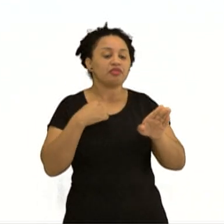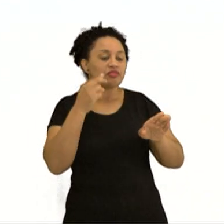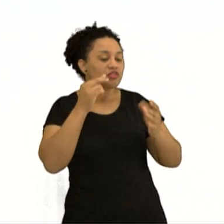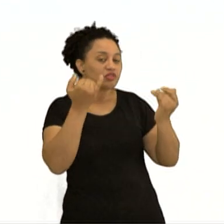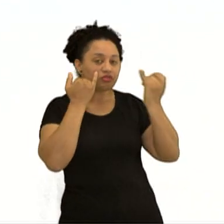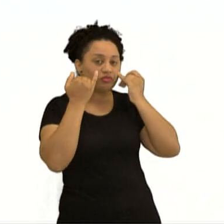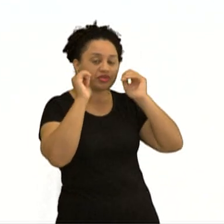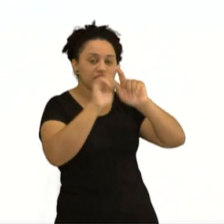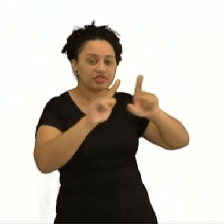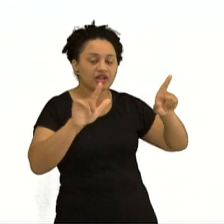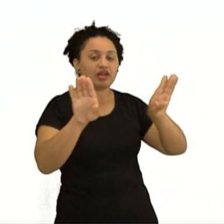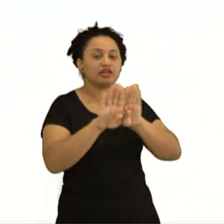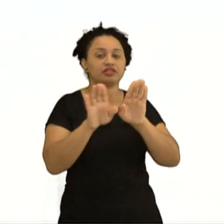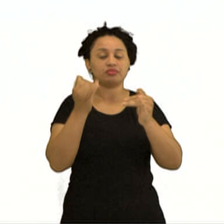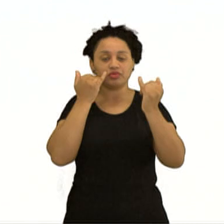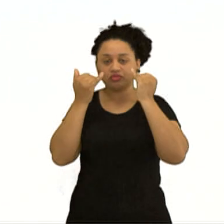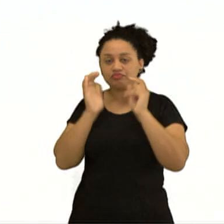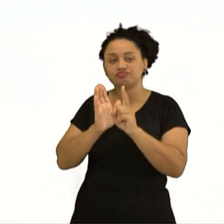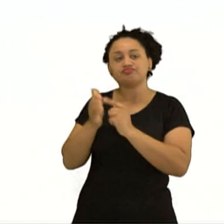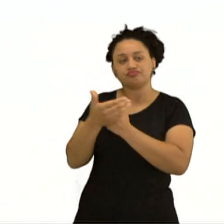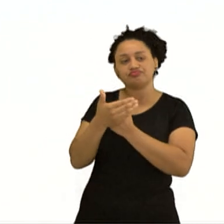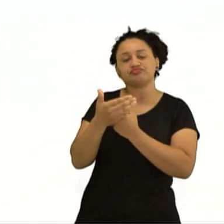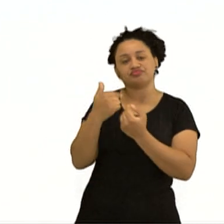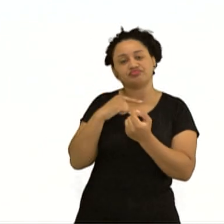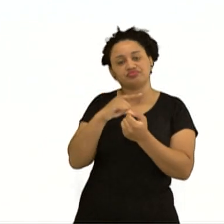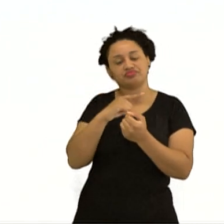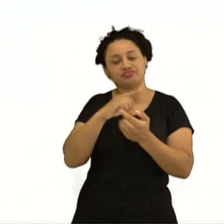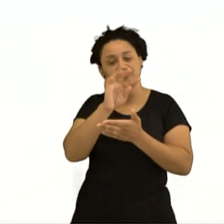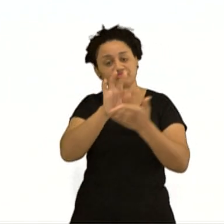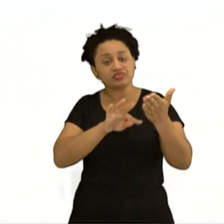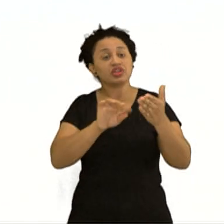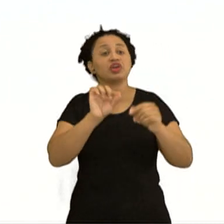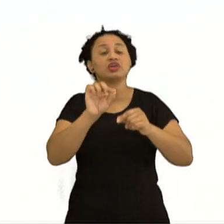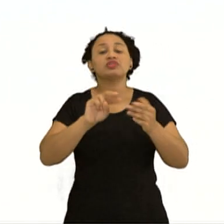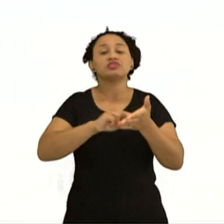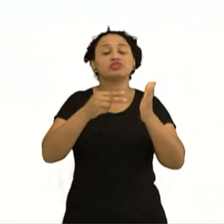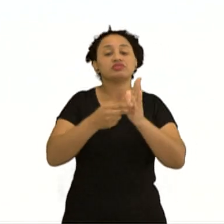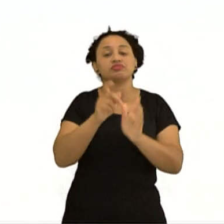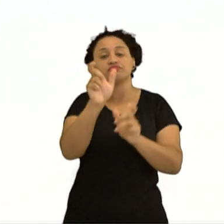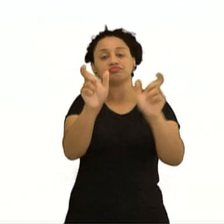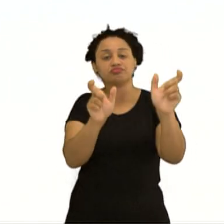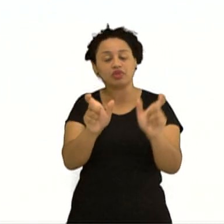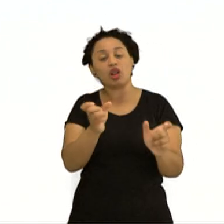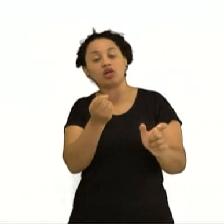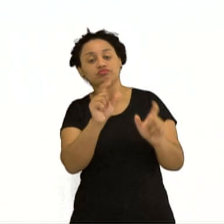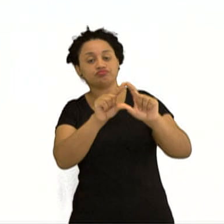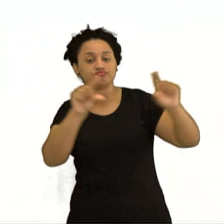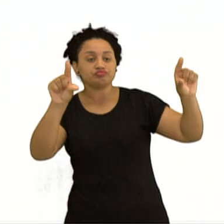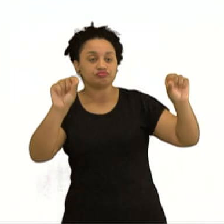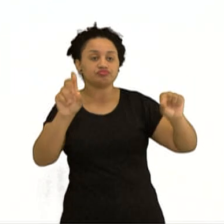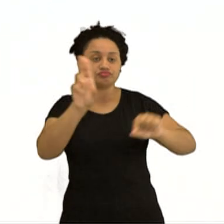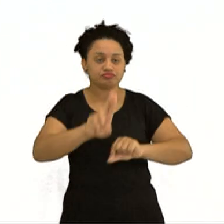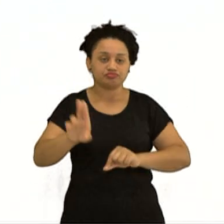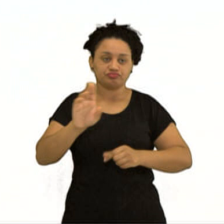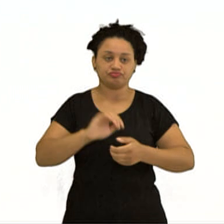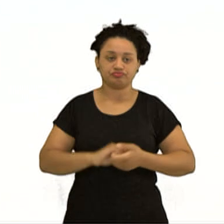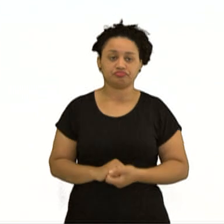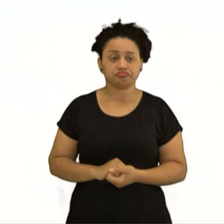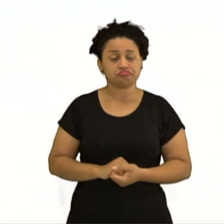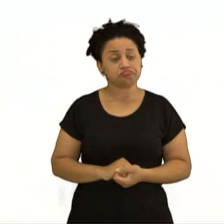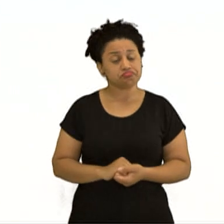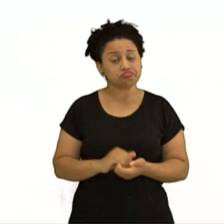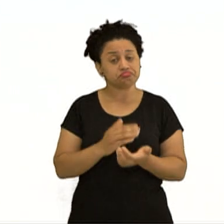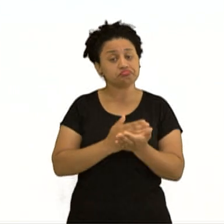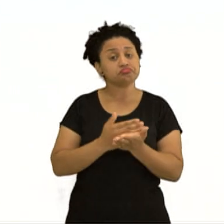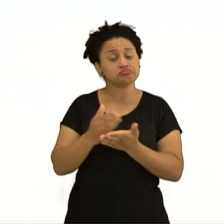em um texto, inferir informações implícitas e o sentido de palavras ou expressões. E começando